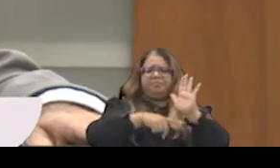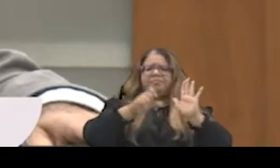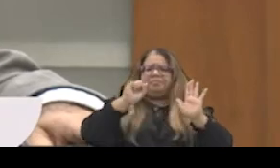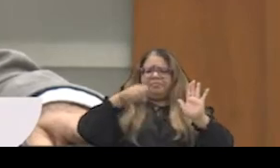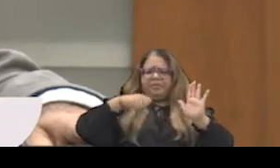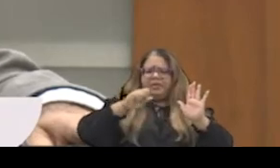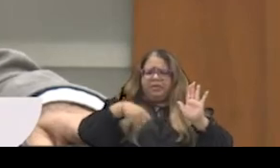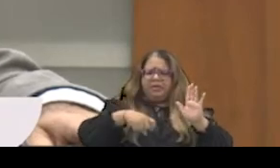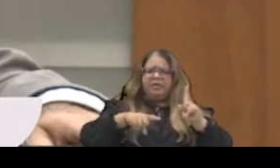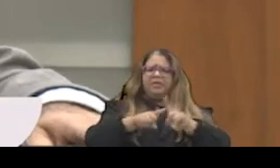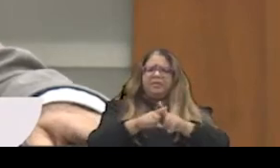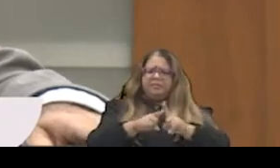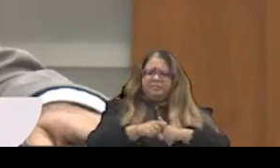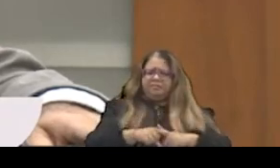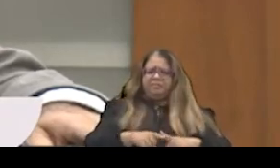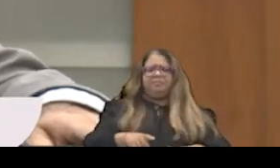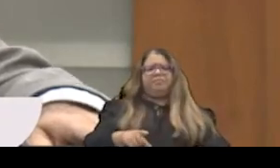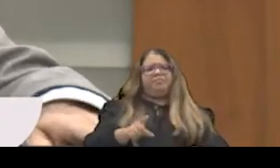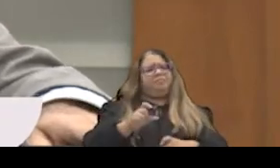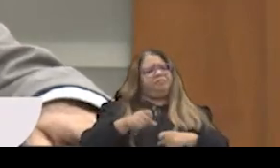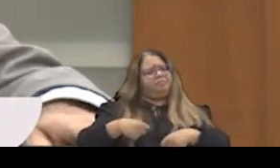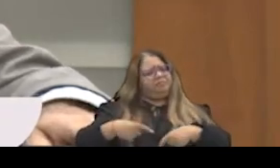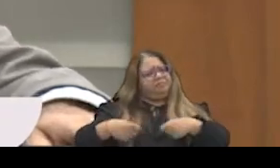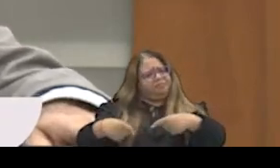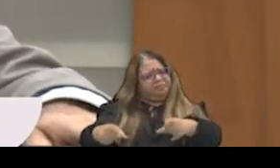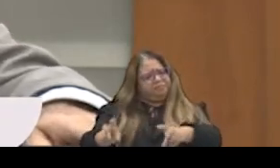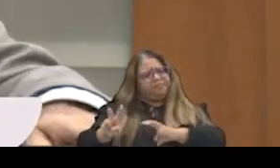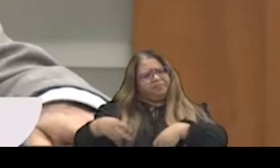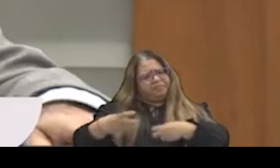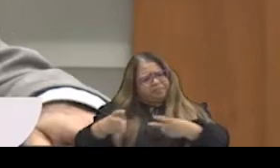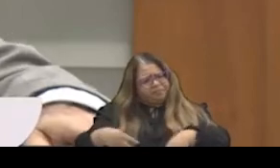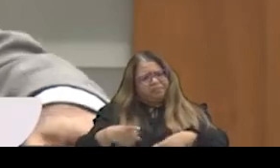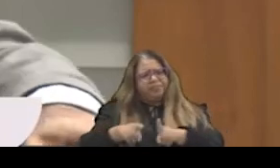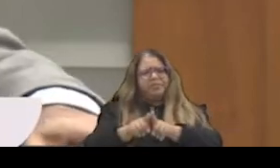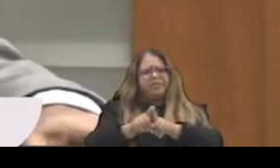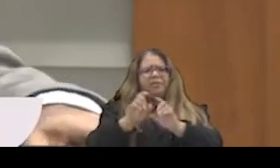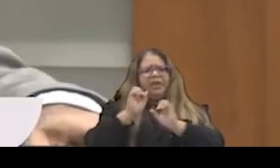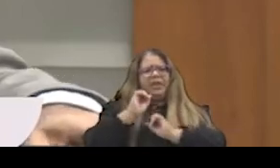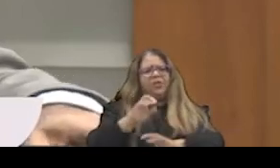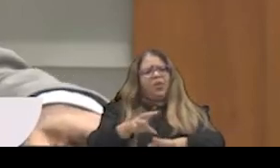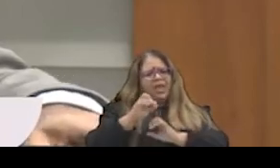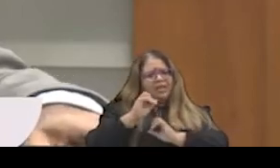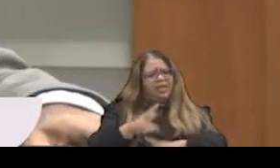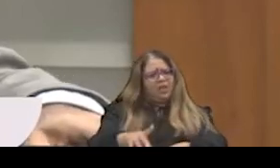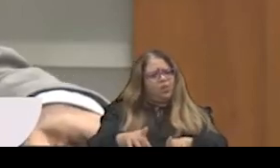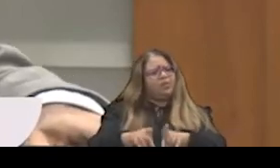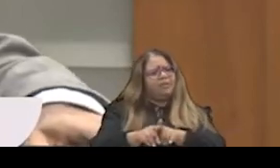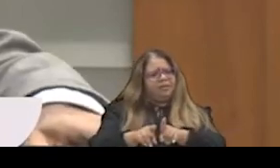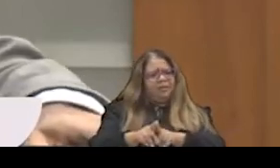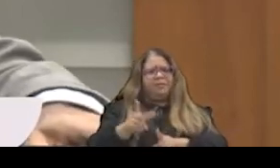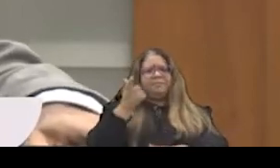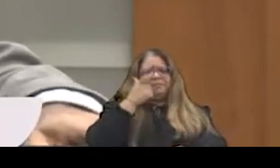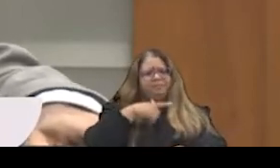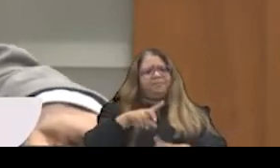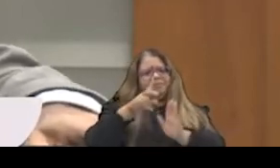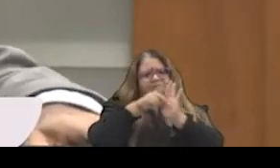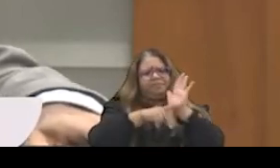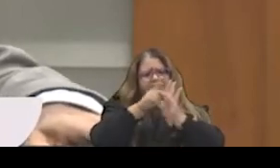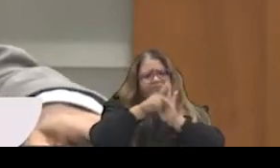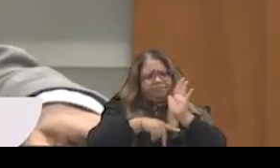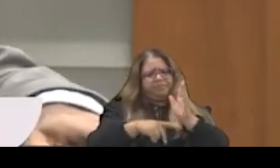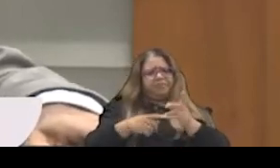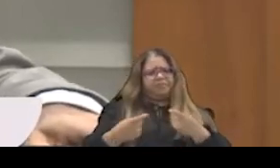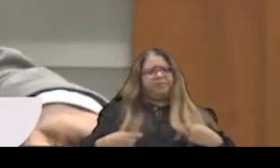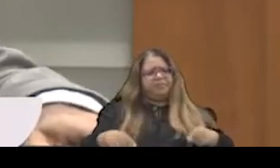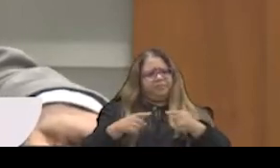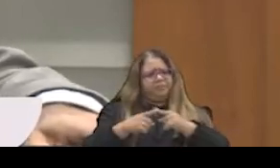investimentos na agricultura familiar e na educação porque o mérito das propostas Ele